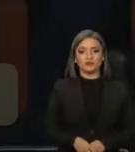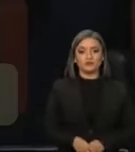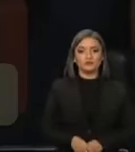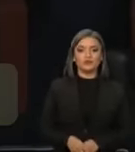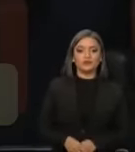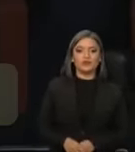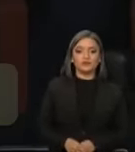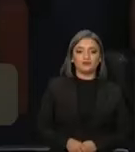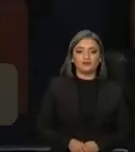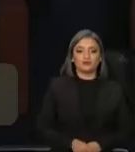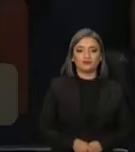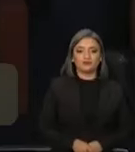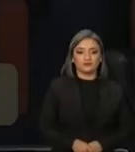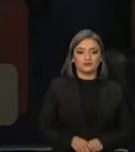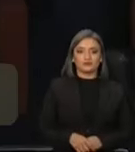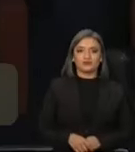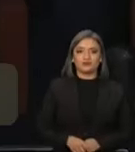no recurso em habeas corpus